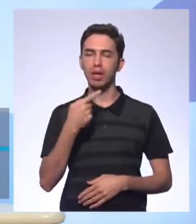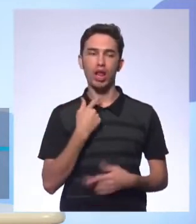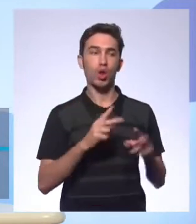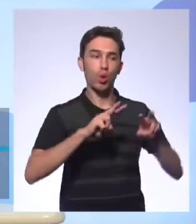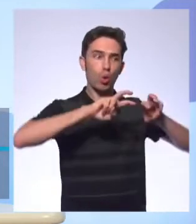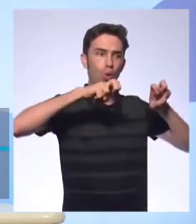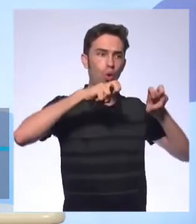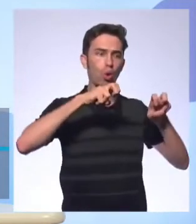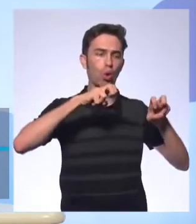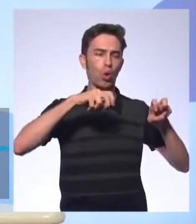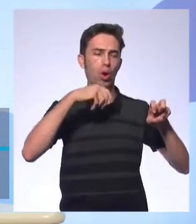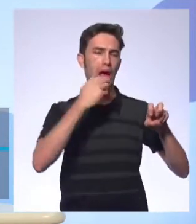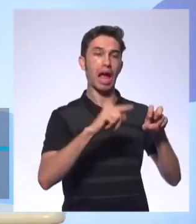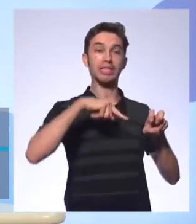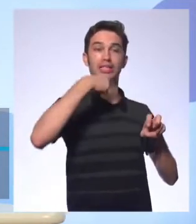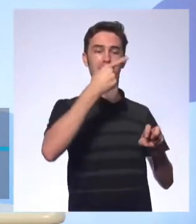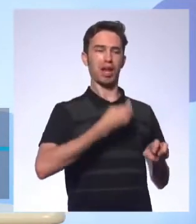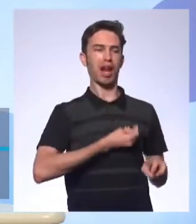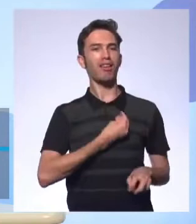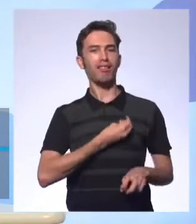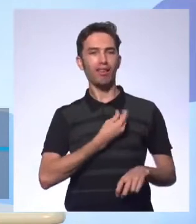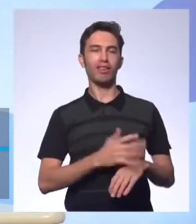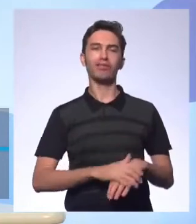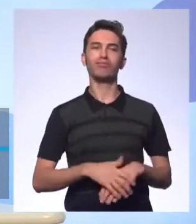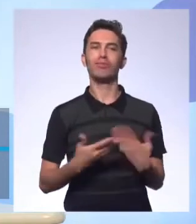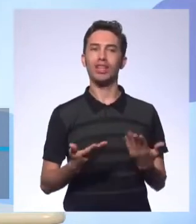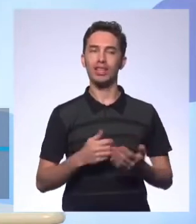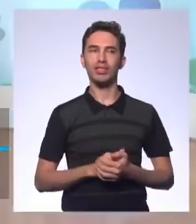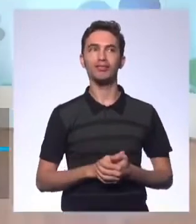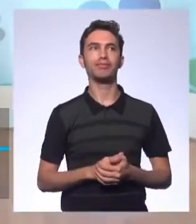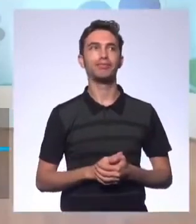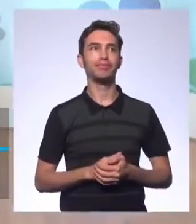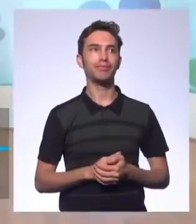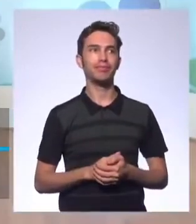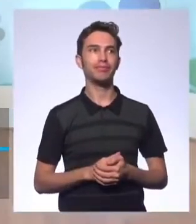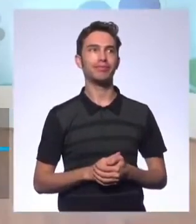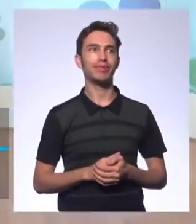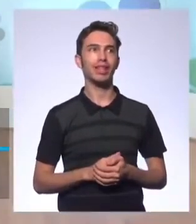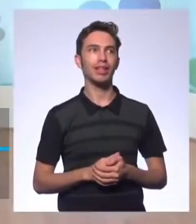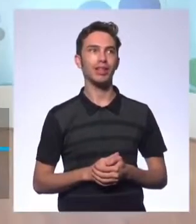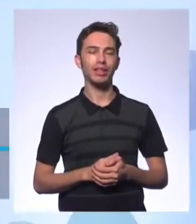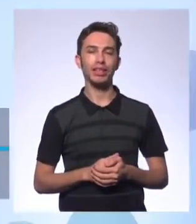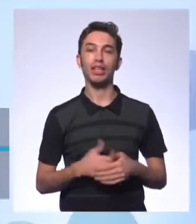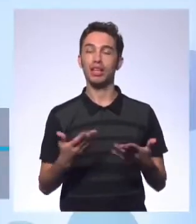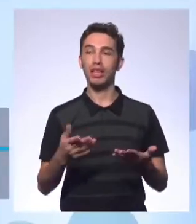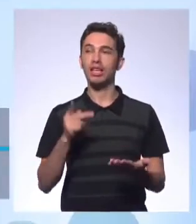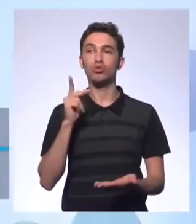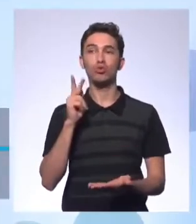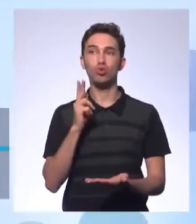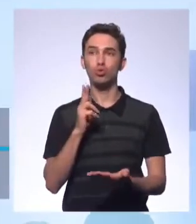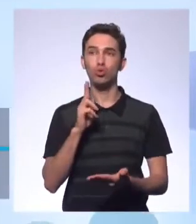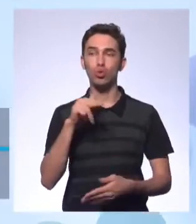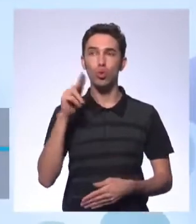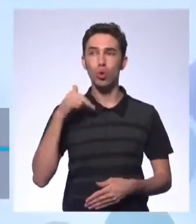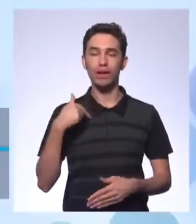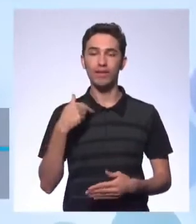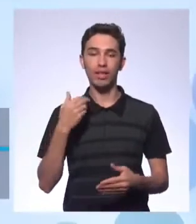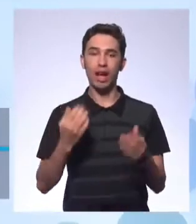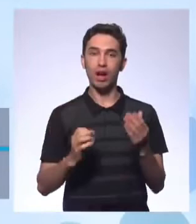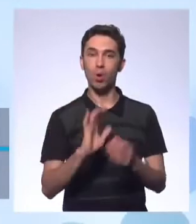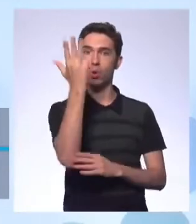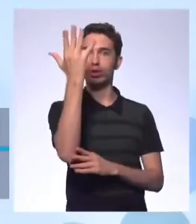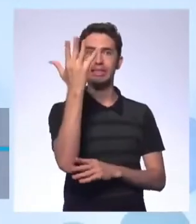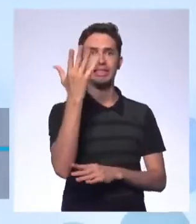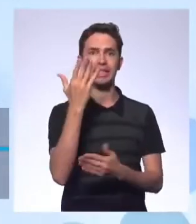que é absurdo, é desumano, que nunca deveria ter acontecido. E nunca deveria ter acontecido mesmo. Mas